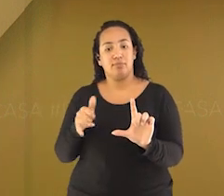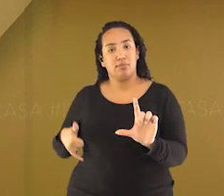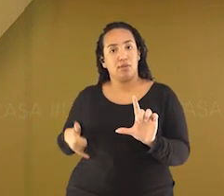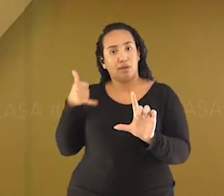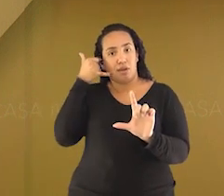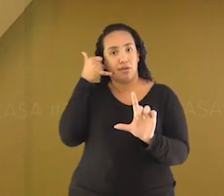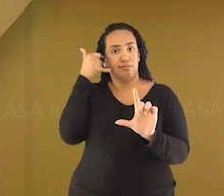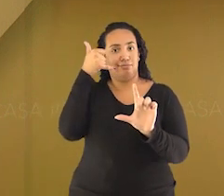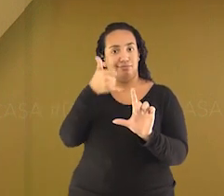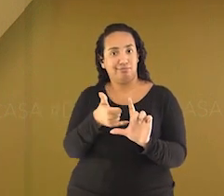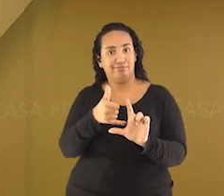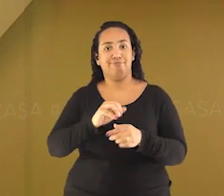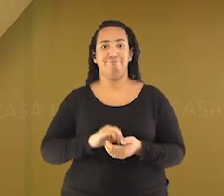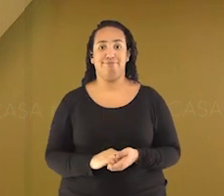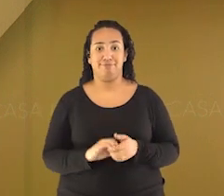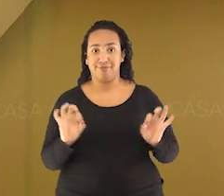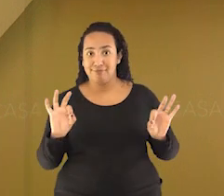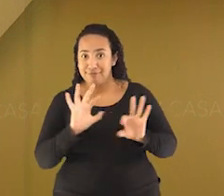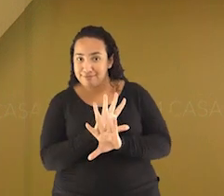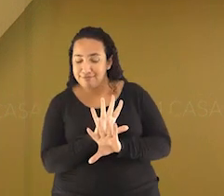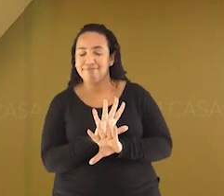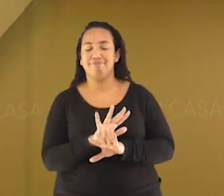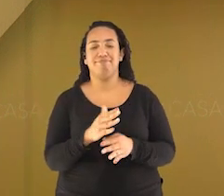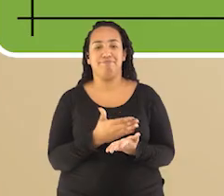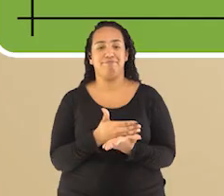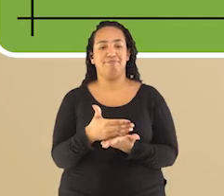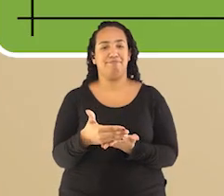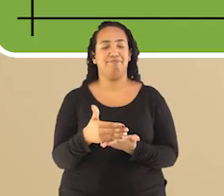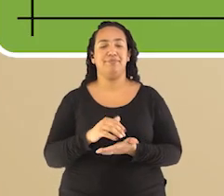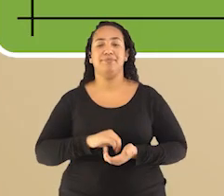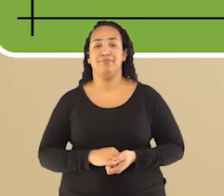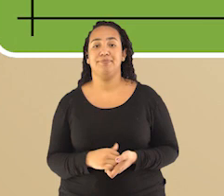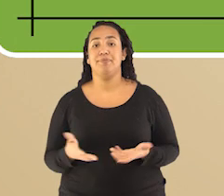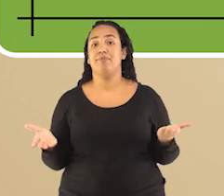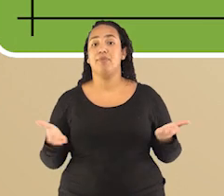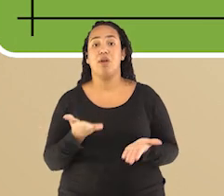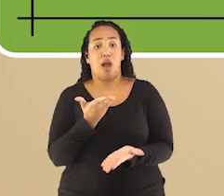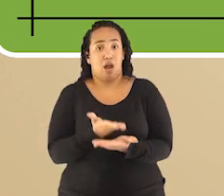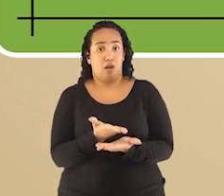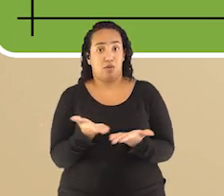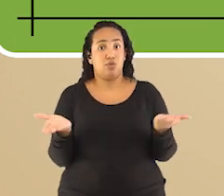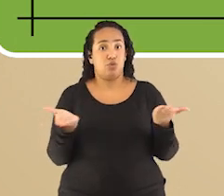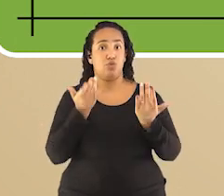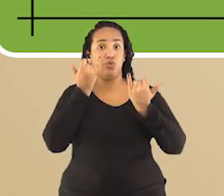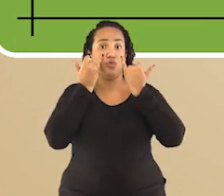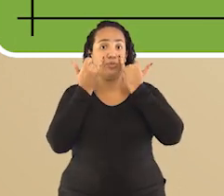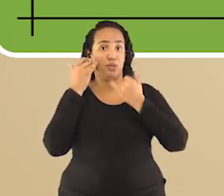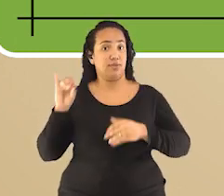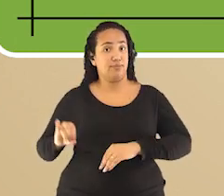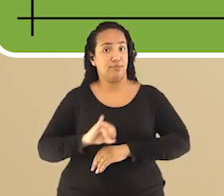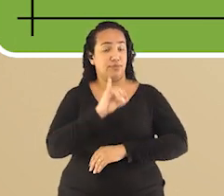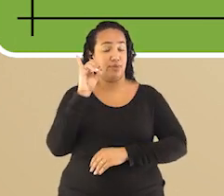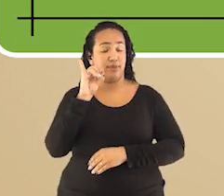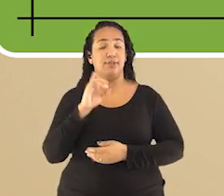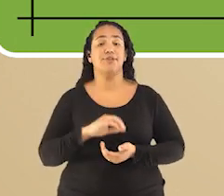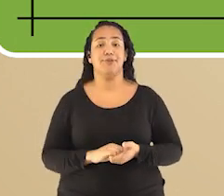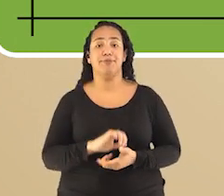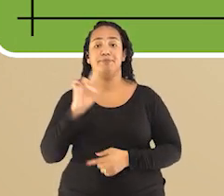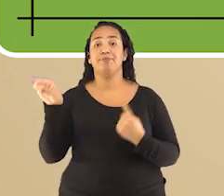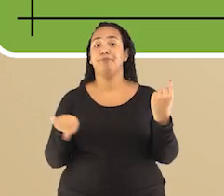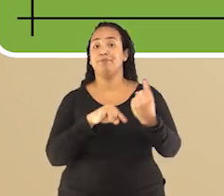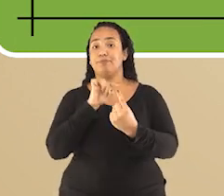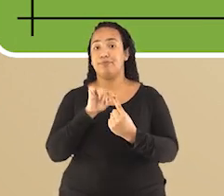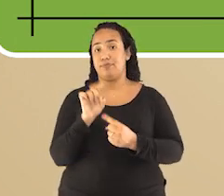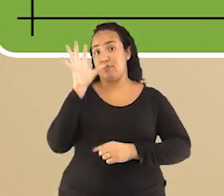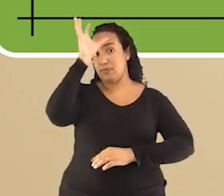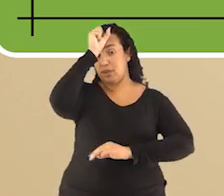marcar a presença com a gente. Show? Então bora lá! Bem, sobre a aula seguem algumas informações. O objetivo de aprendizagem é